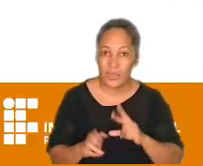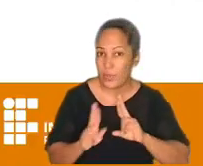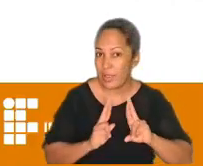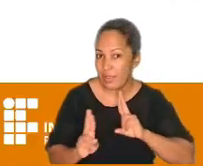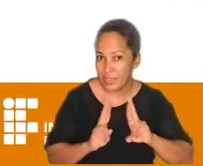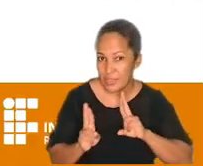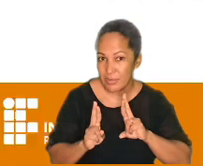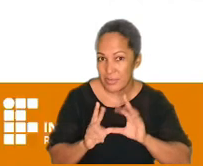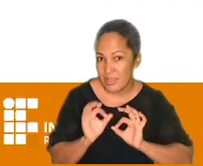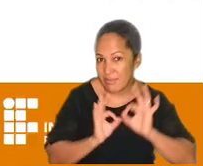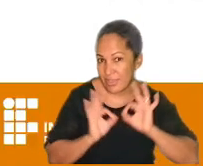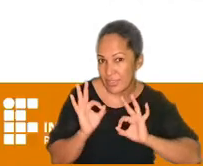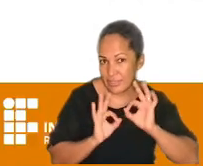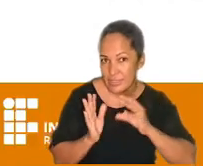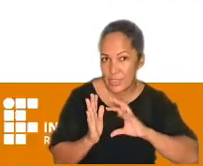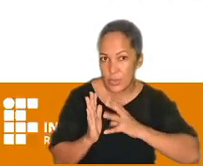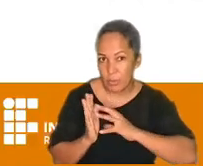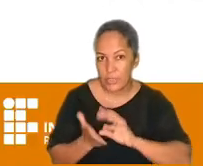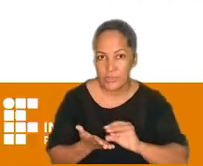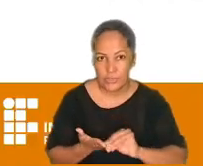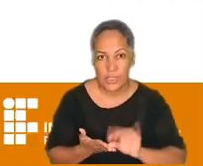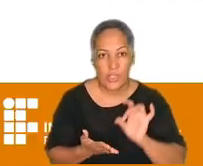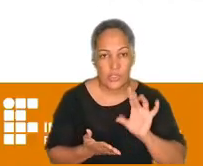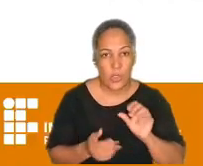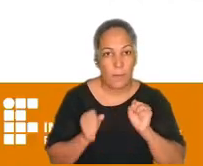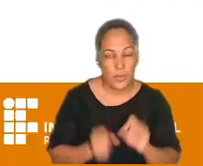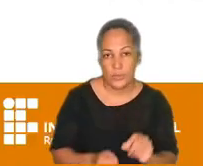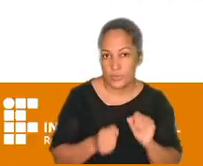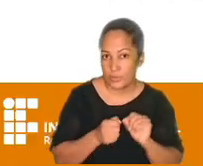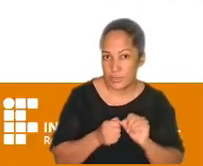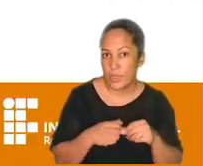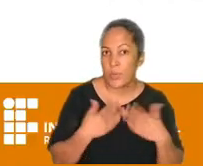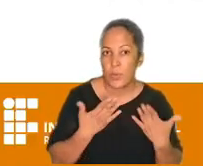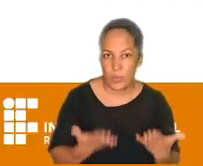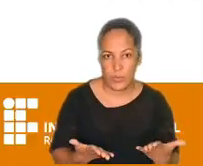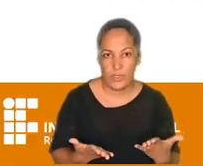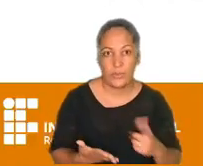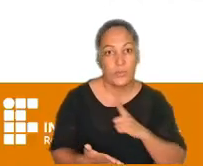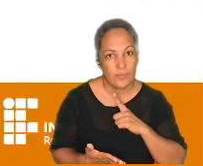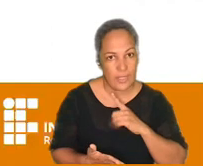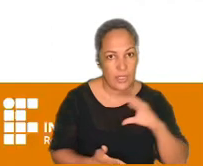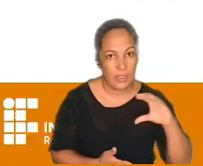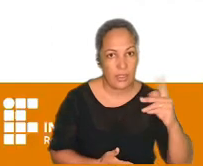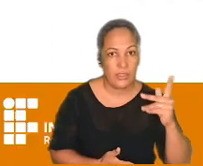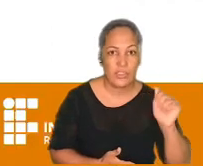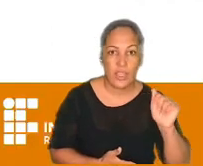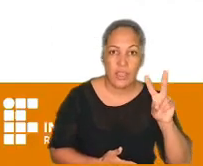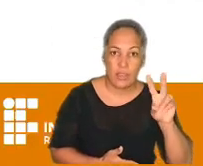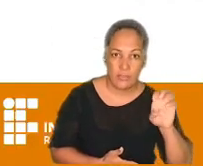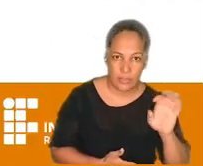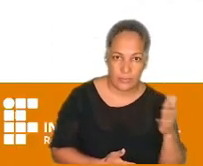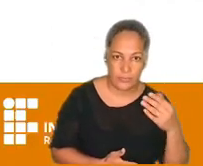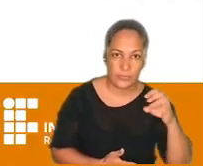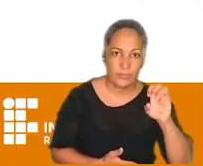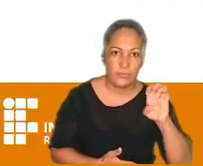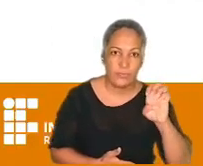o relacionamento, pessoal, a amarração no banco de dados, ela só é feita quando existe chave estrangeira.